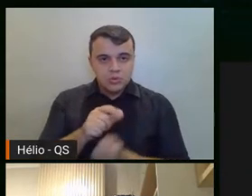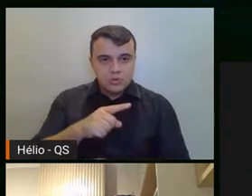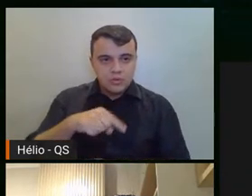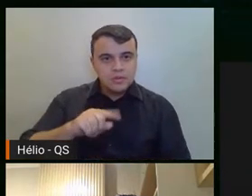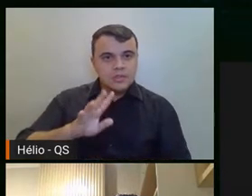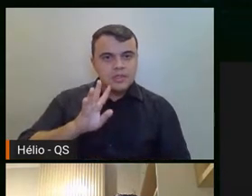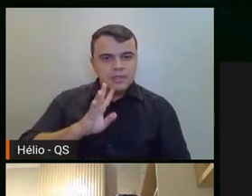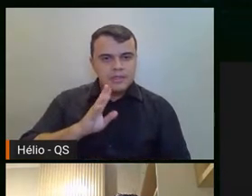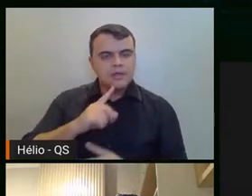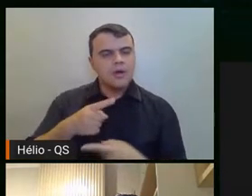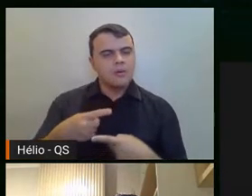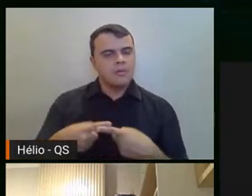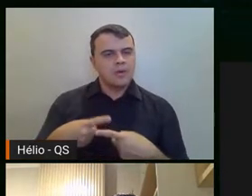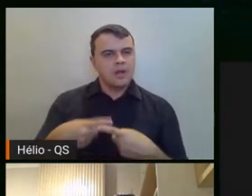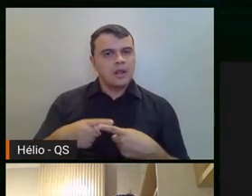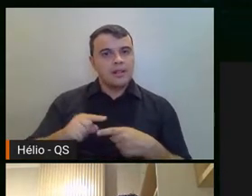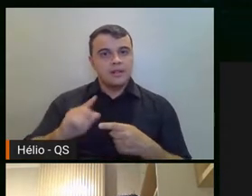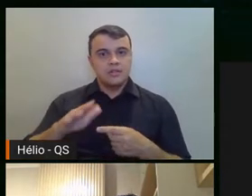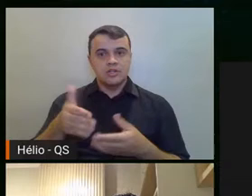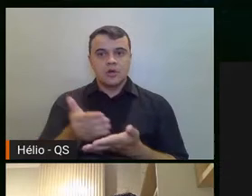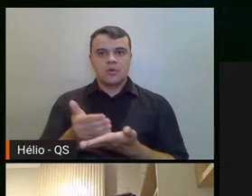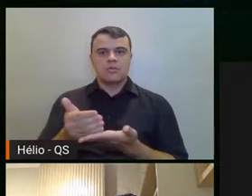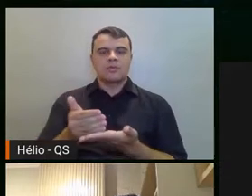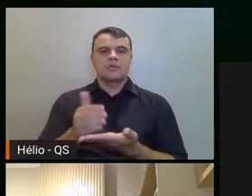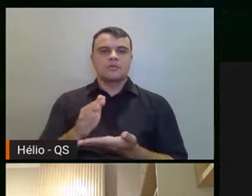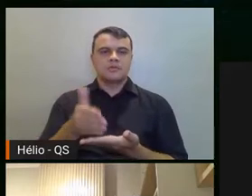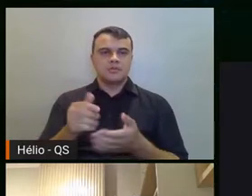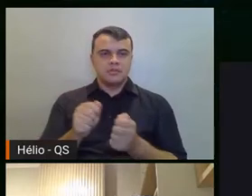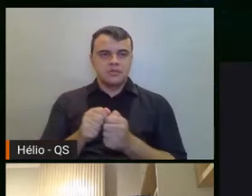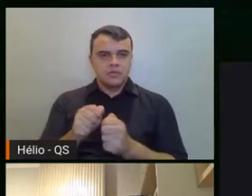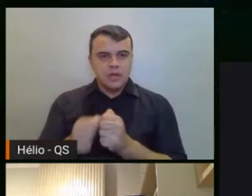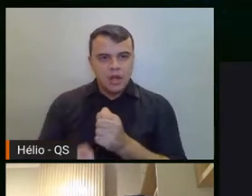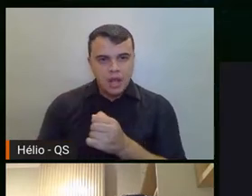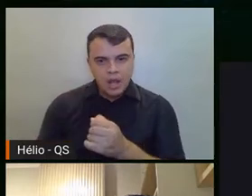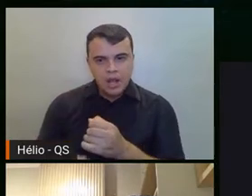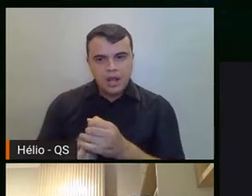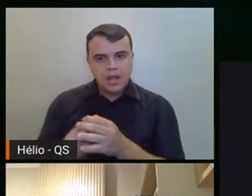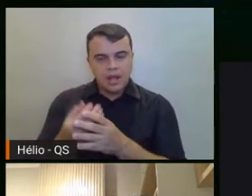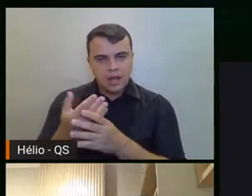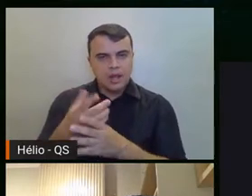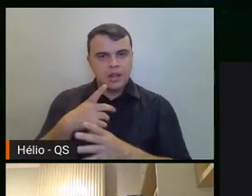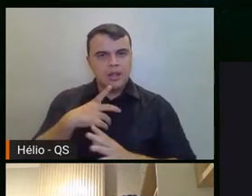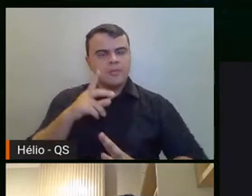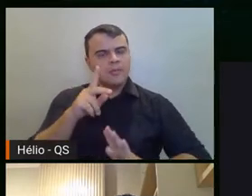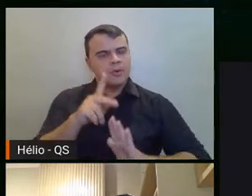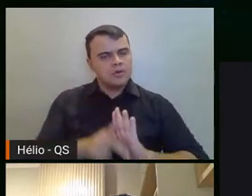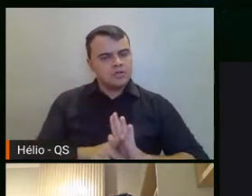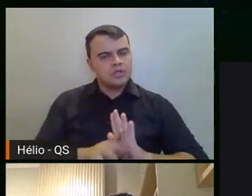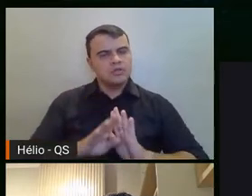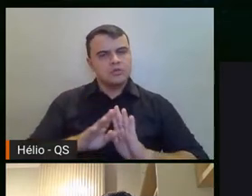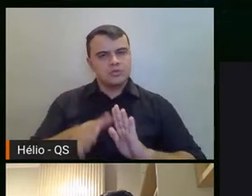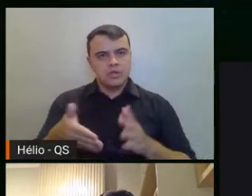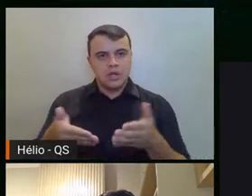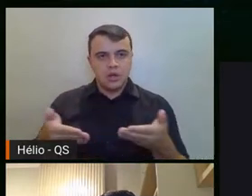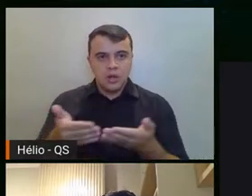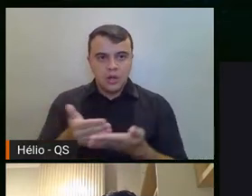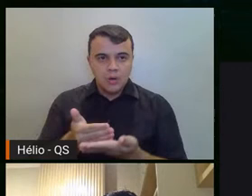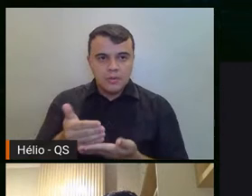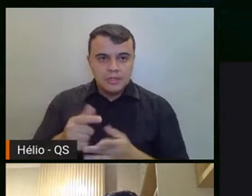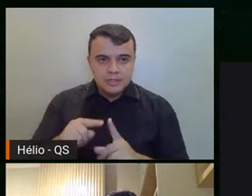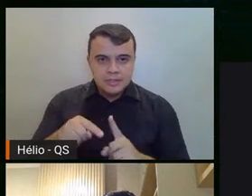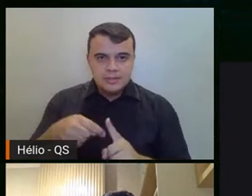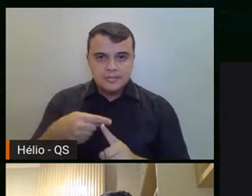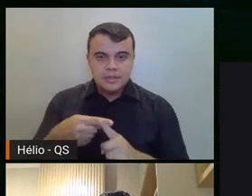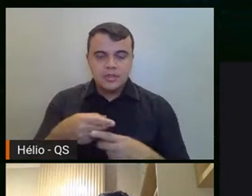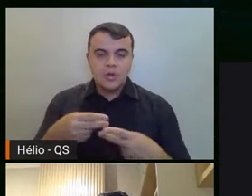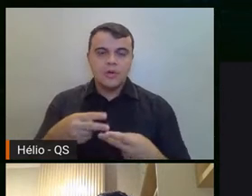é bem legal porque logo de cara você já começam a criar ali projetos e começam a ter mais elementos